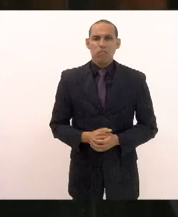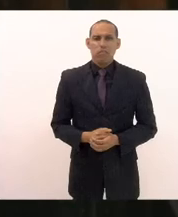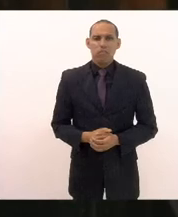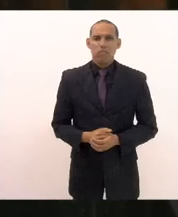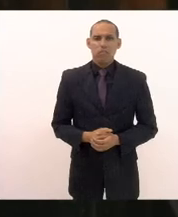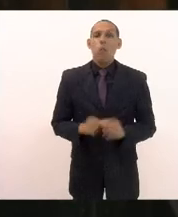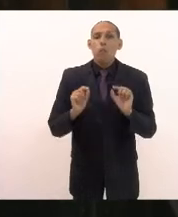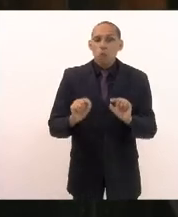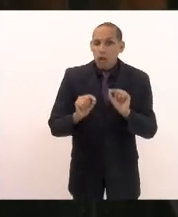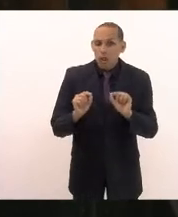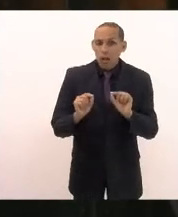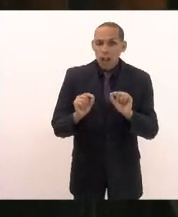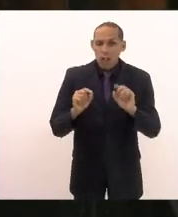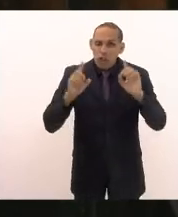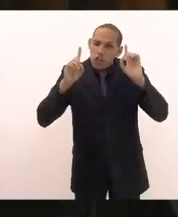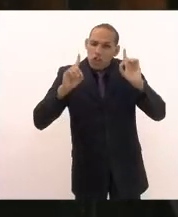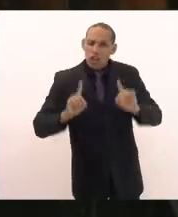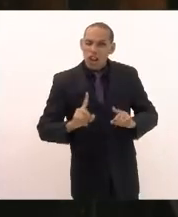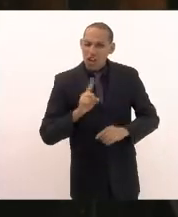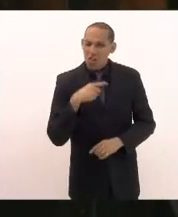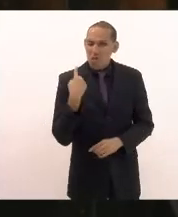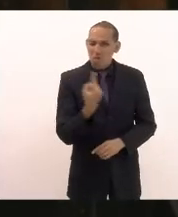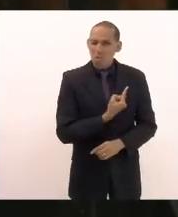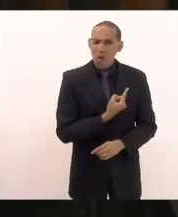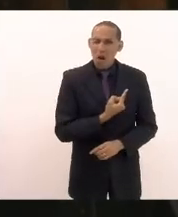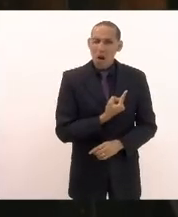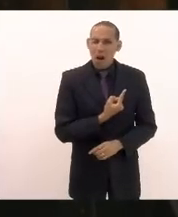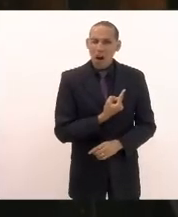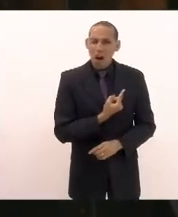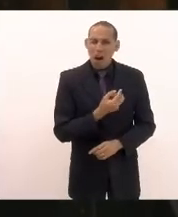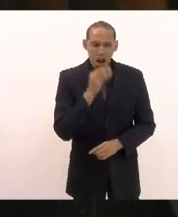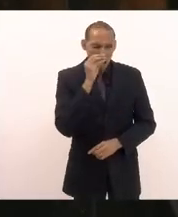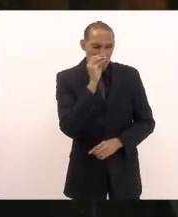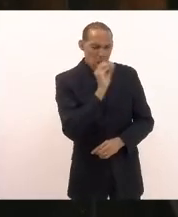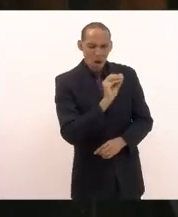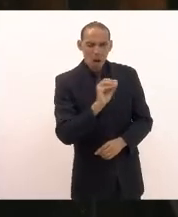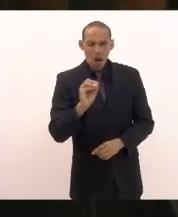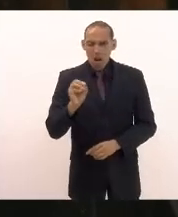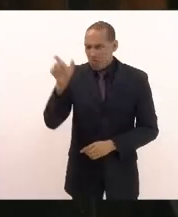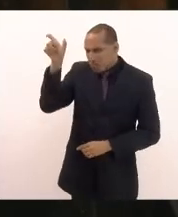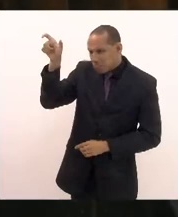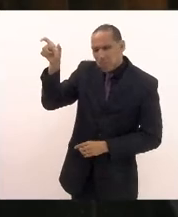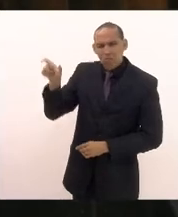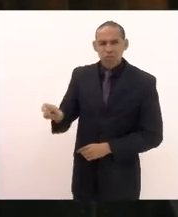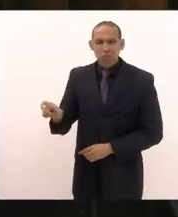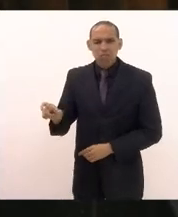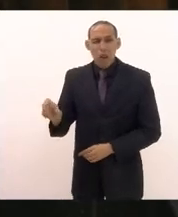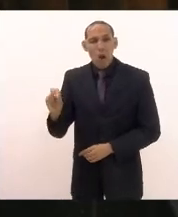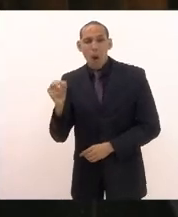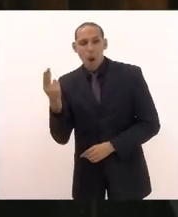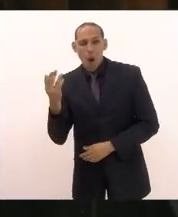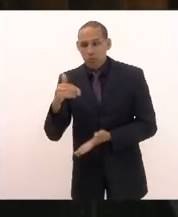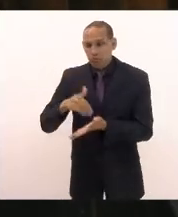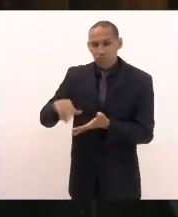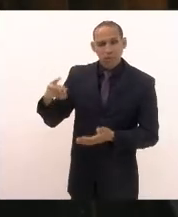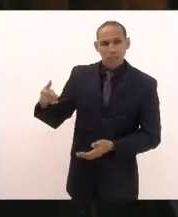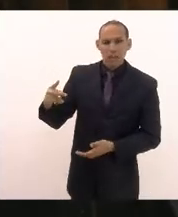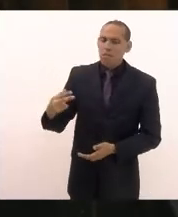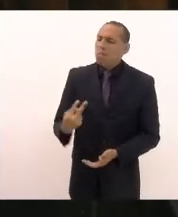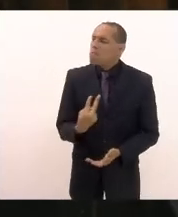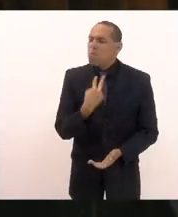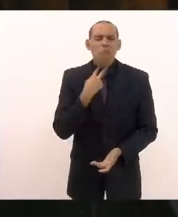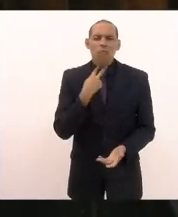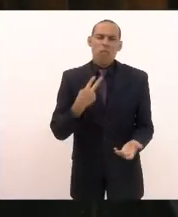que os nossos direitos sejam aviltados por esse prefeito, pelo seu secretário. Nós não